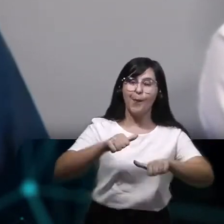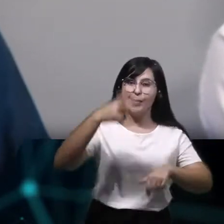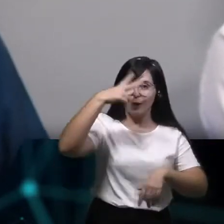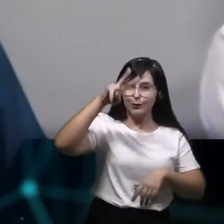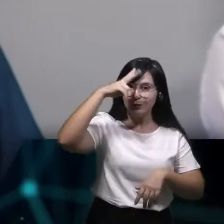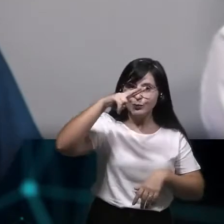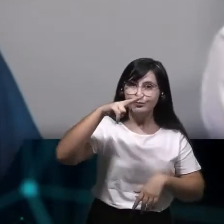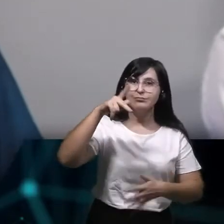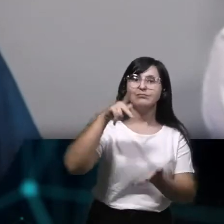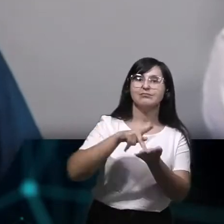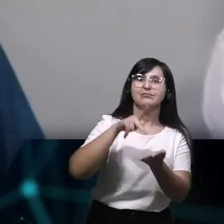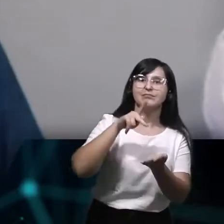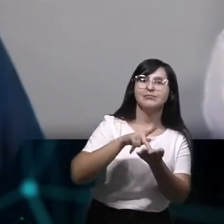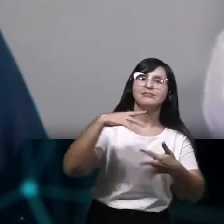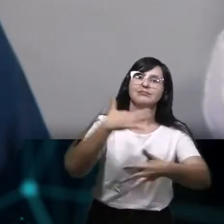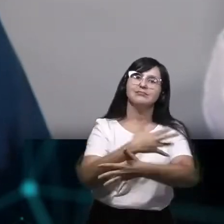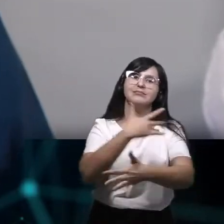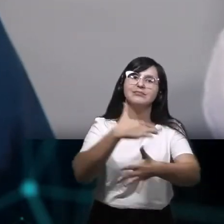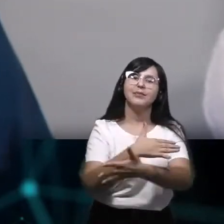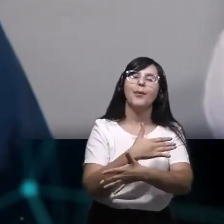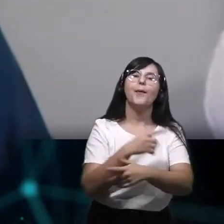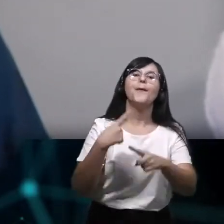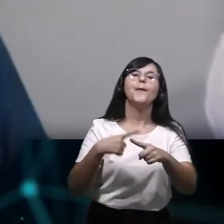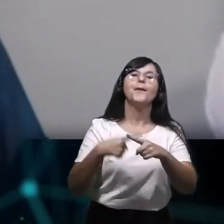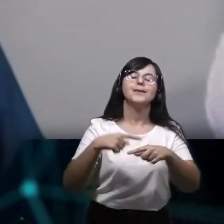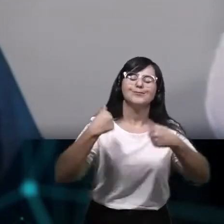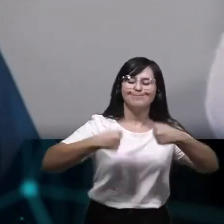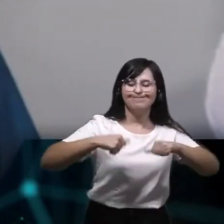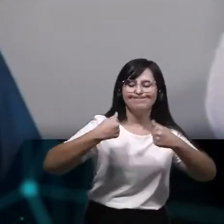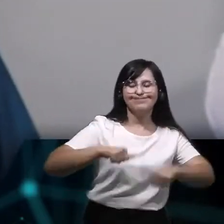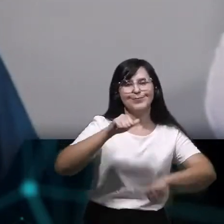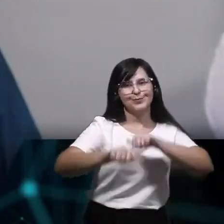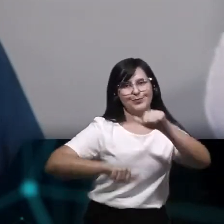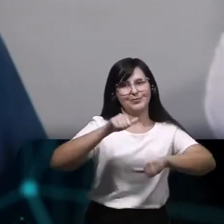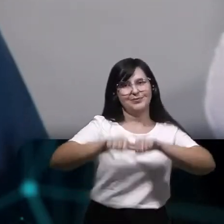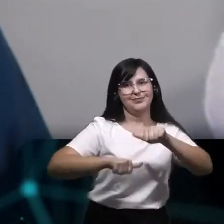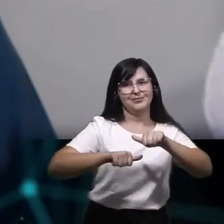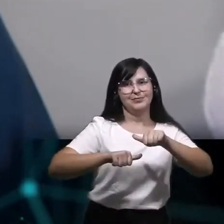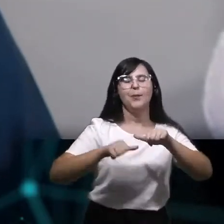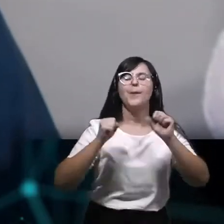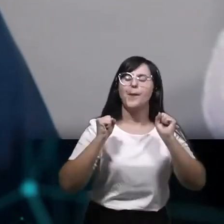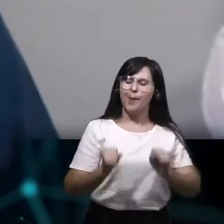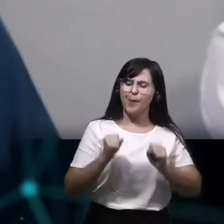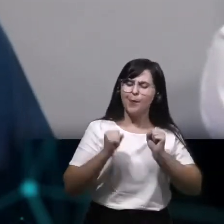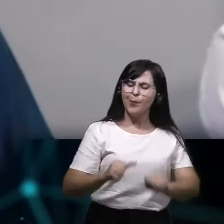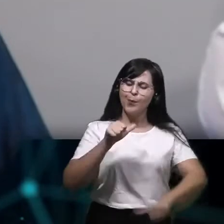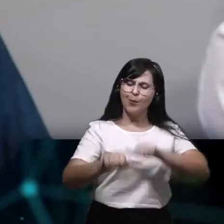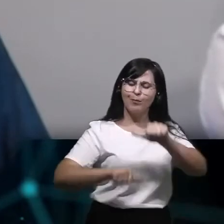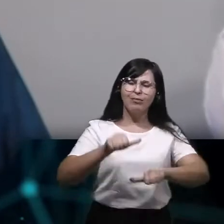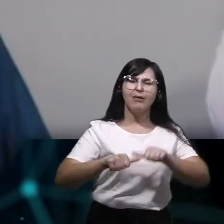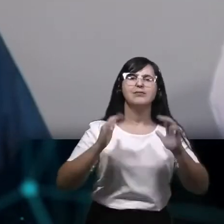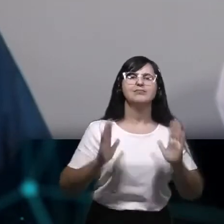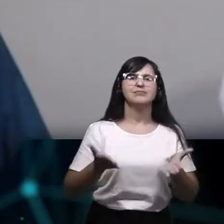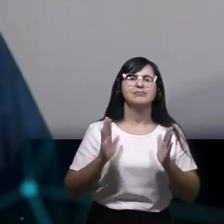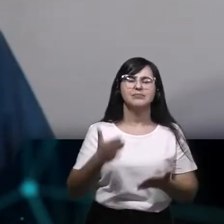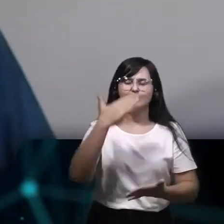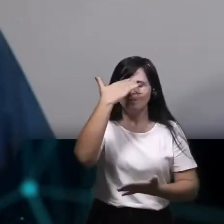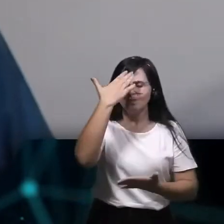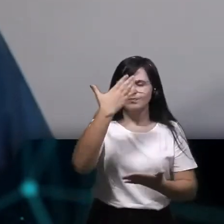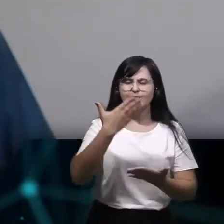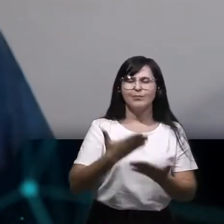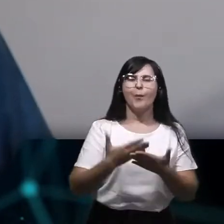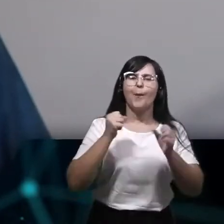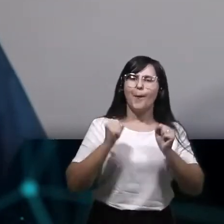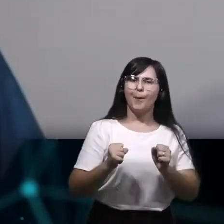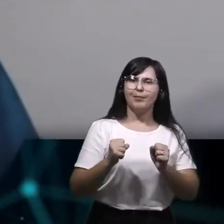verdade, que a gente sabe que está precisando de mudança. E o momento de mudar é esse agora, é a gente acreditar que a gente